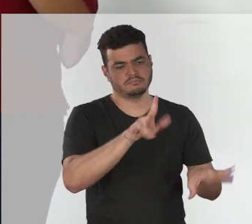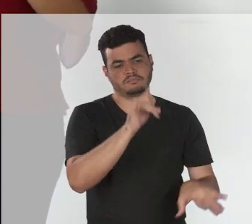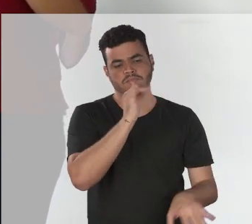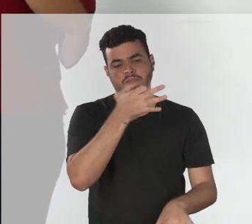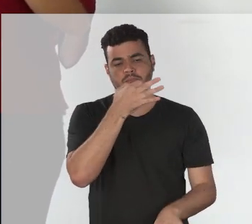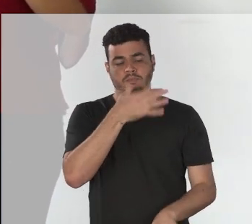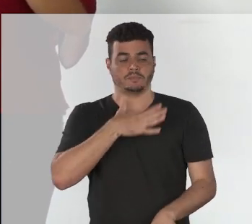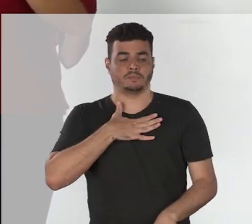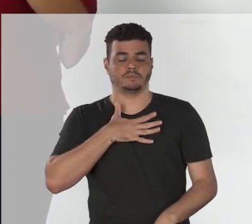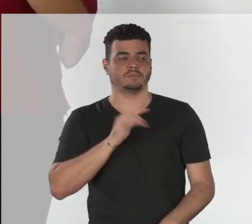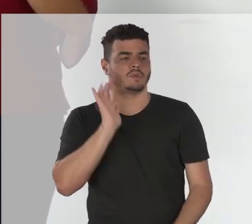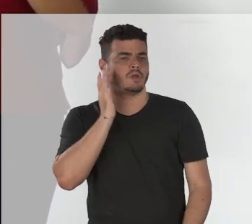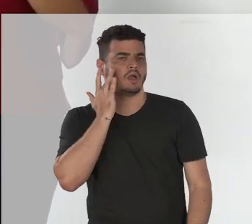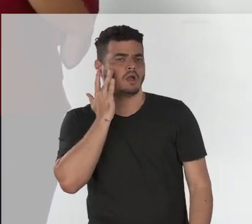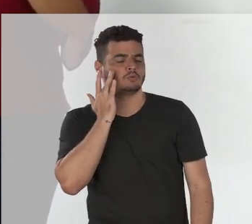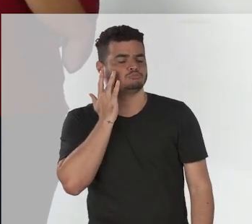não,